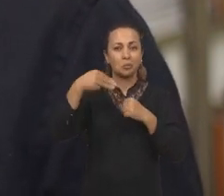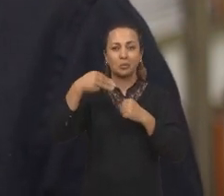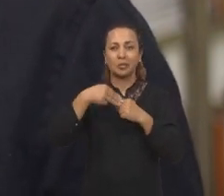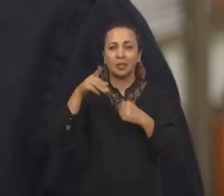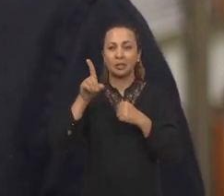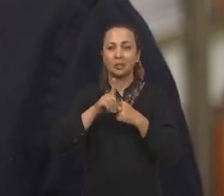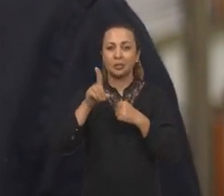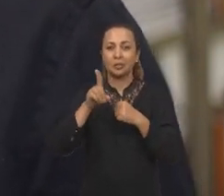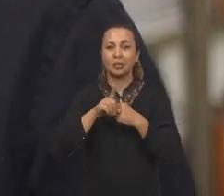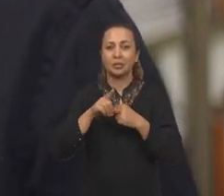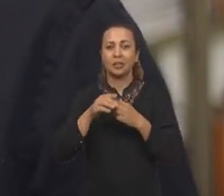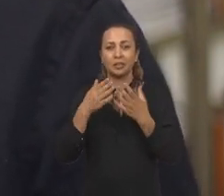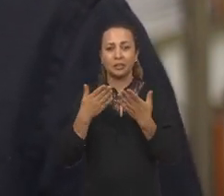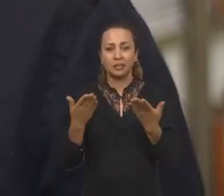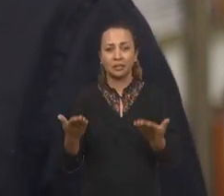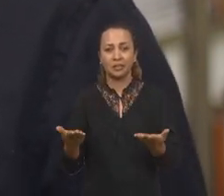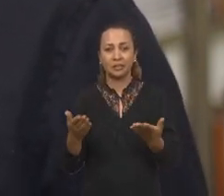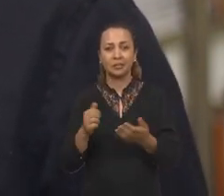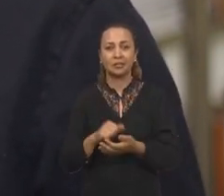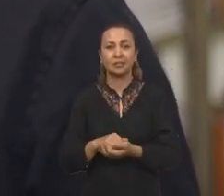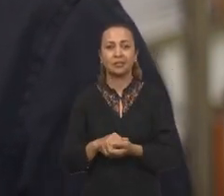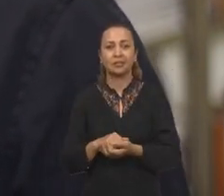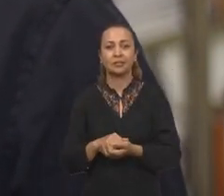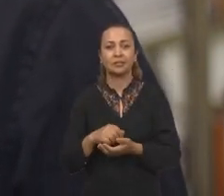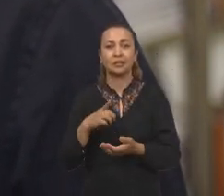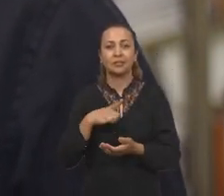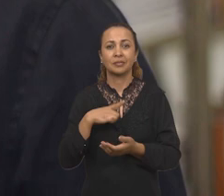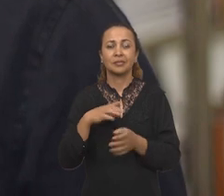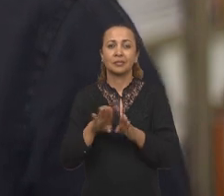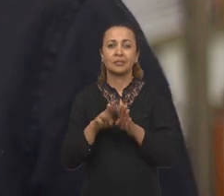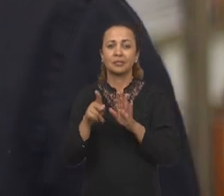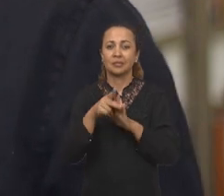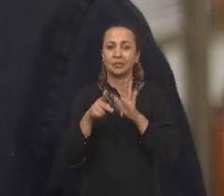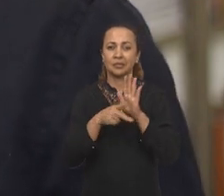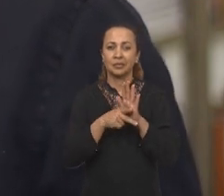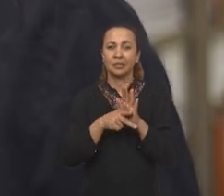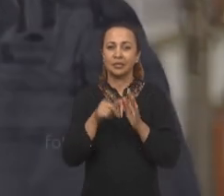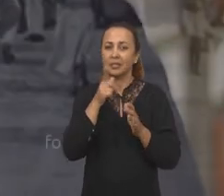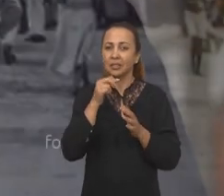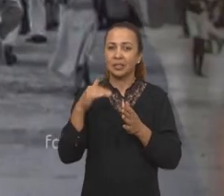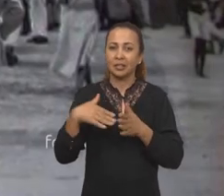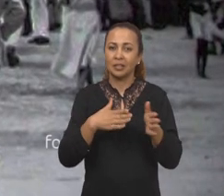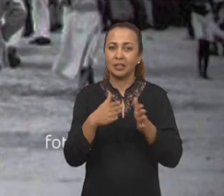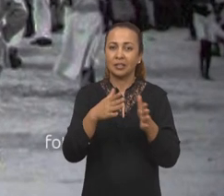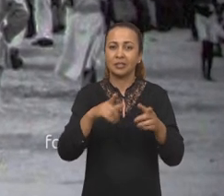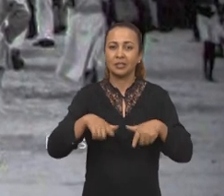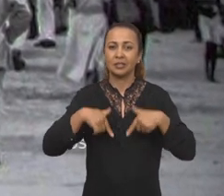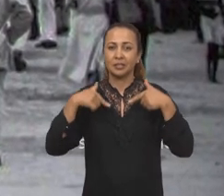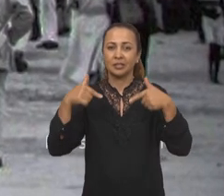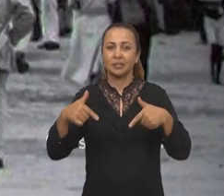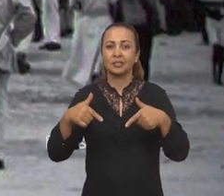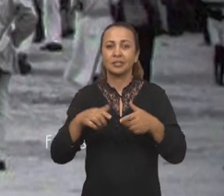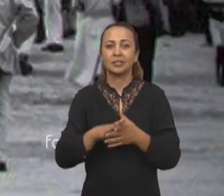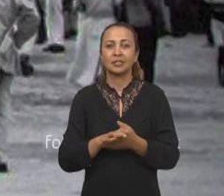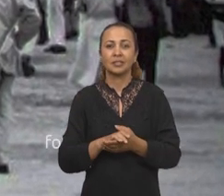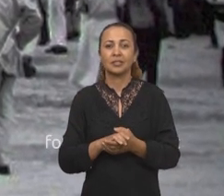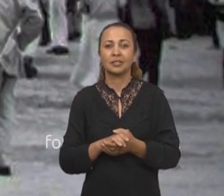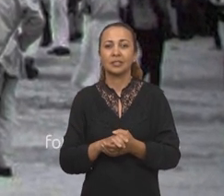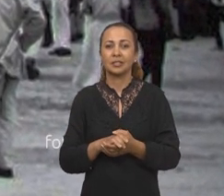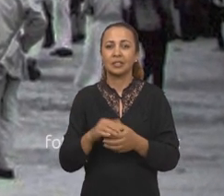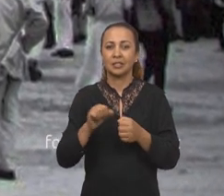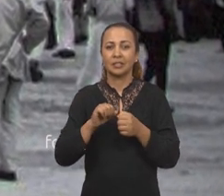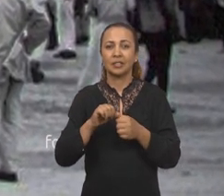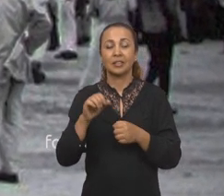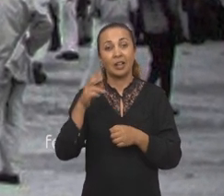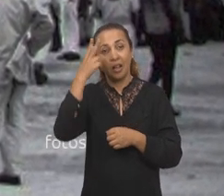doutorado nesse sentido a gente tem também o projeto um rio de lutas que ele se refere se recorta